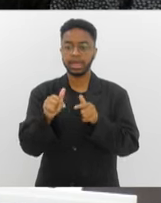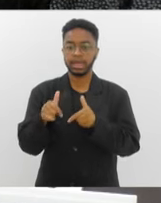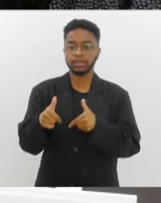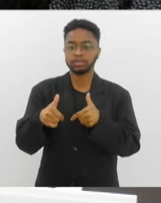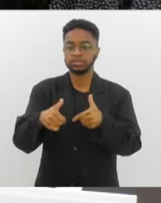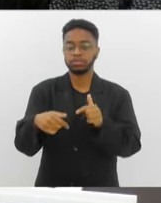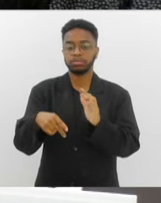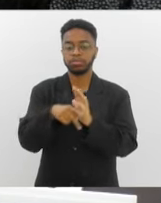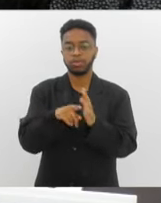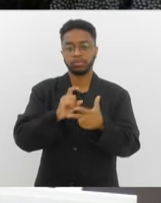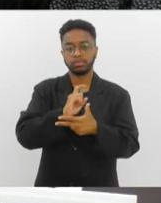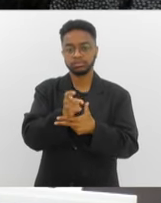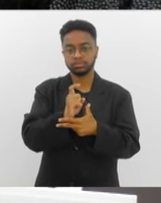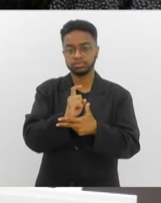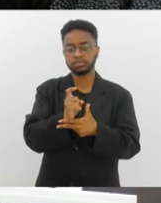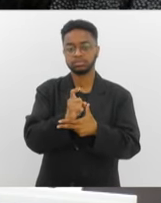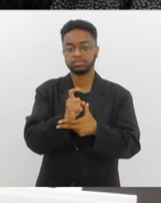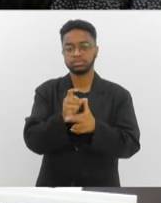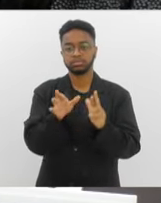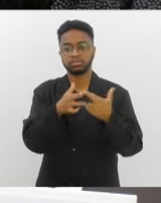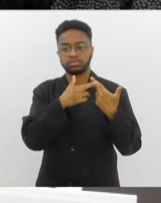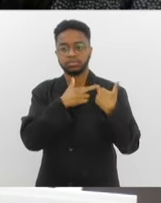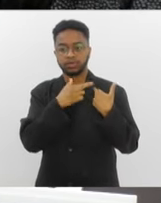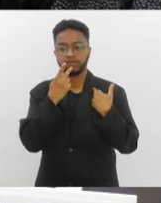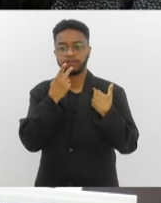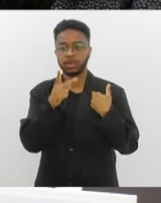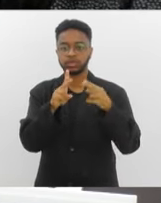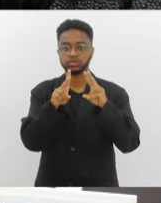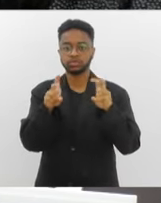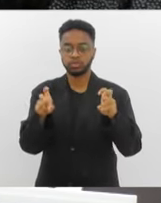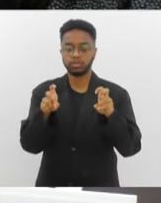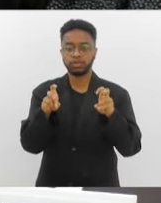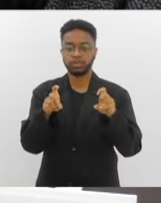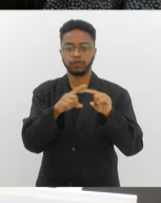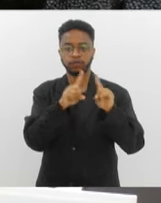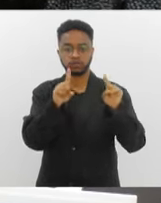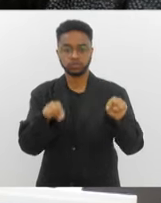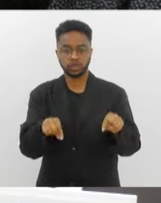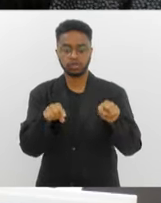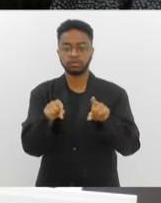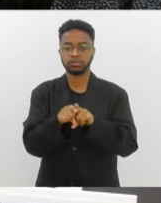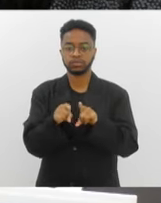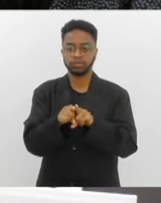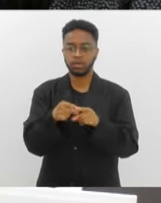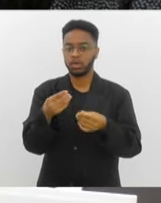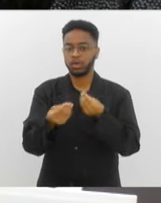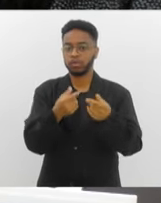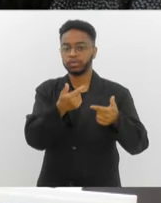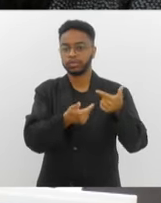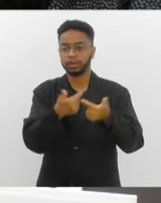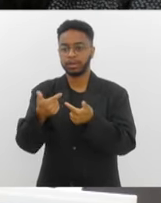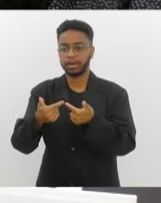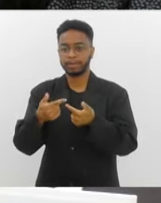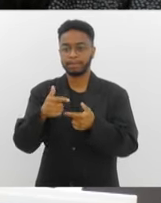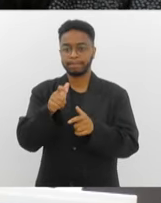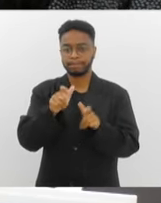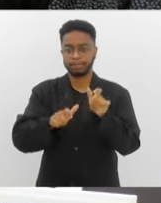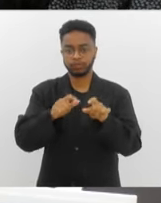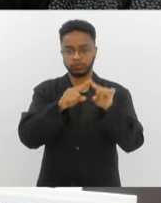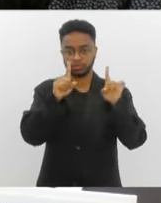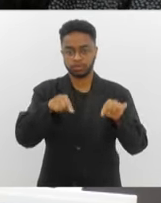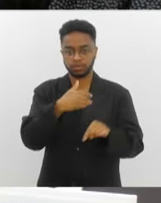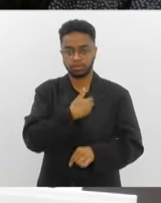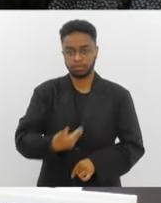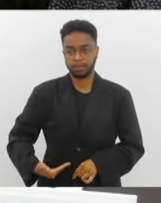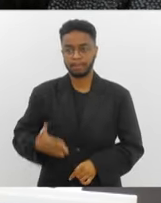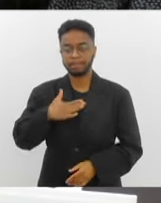exclusiva do chefe do Poder Executivo para tratar cargos e funções dos servidores públicos. Então, já adianto o